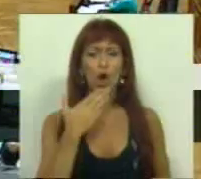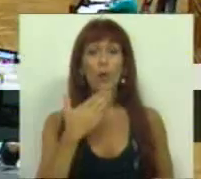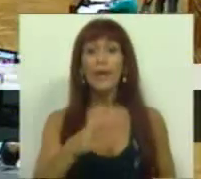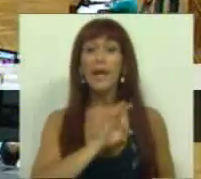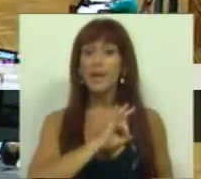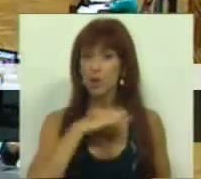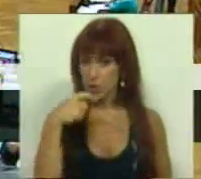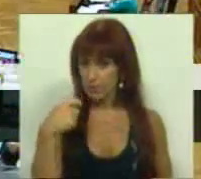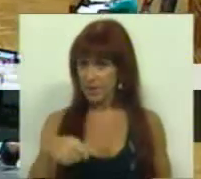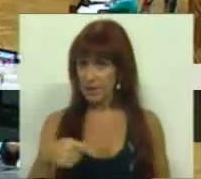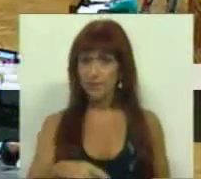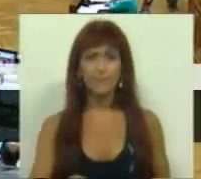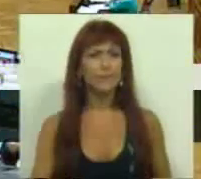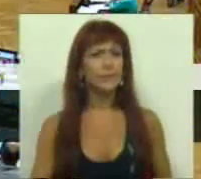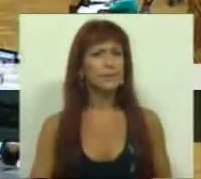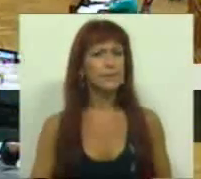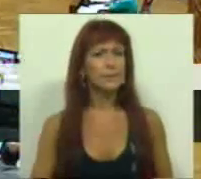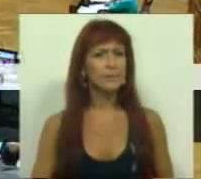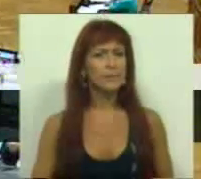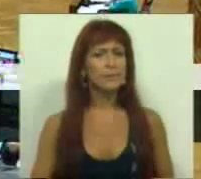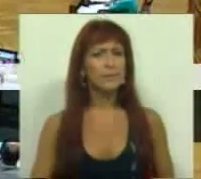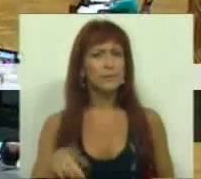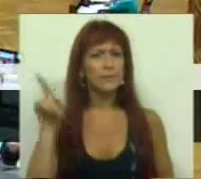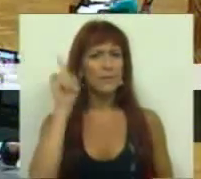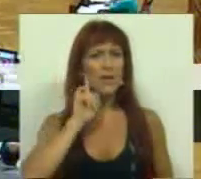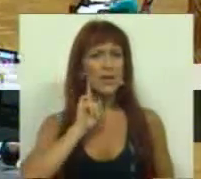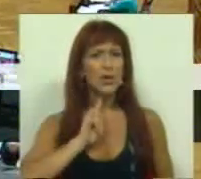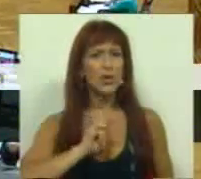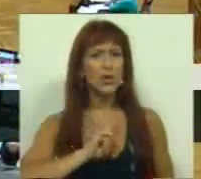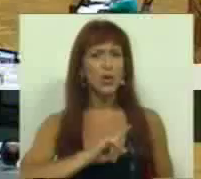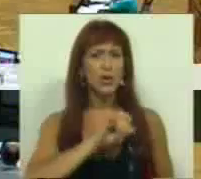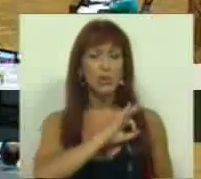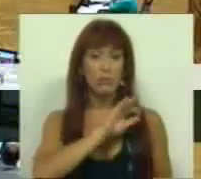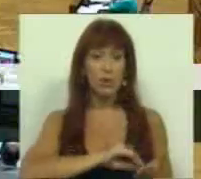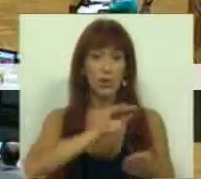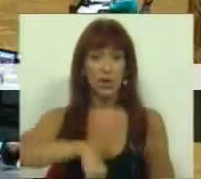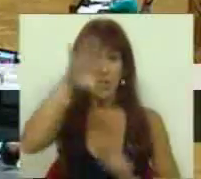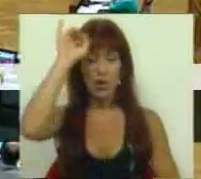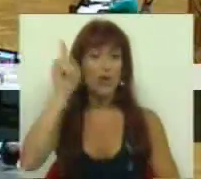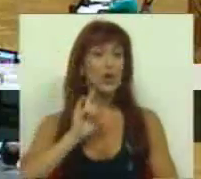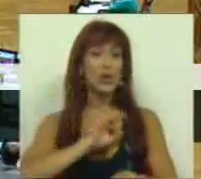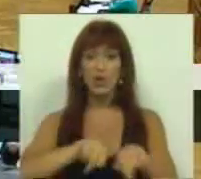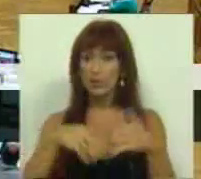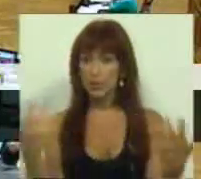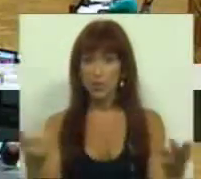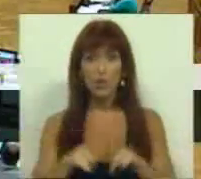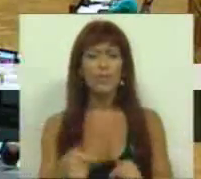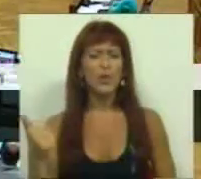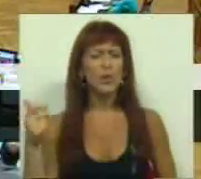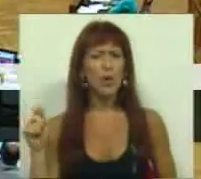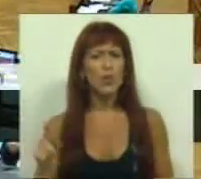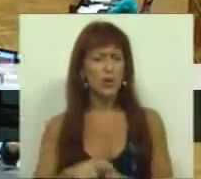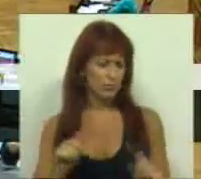Obrigada, Sr. Presidente, Srs. Secretários de Estado, Srs. Deputadas, Srs. Deputados. O Bloco de